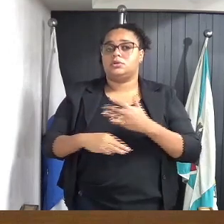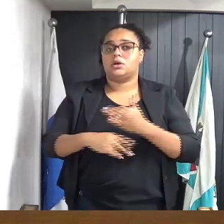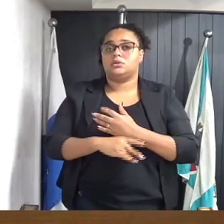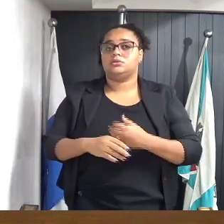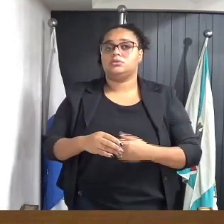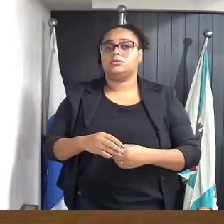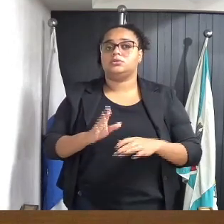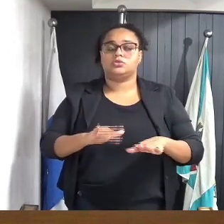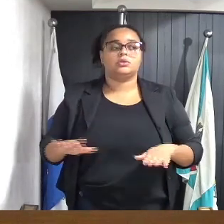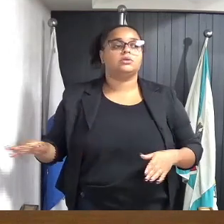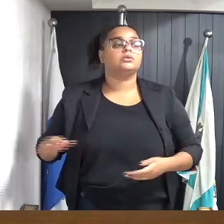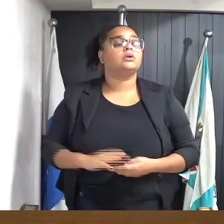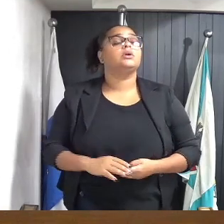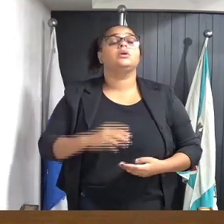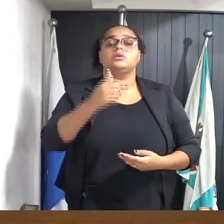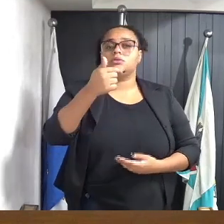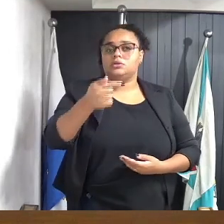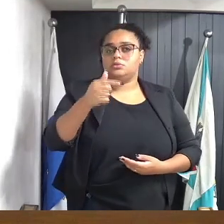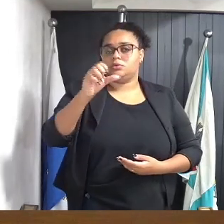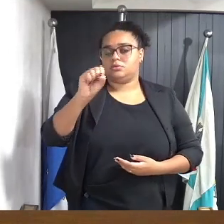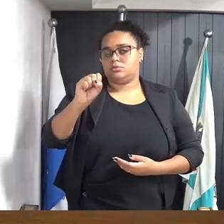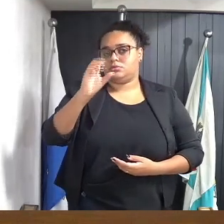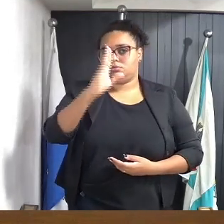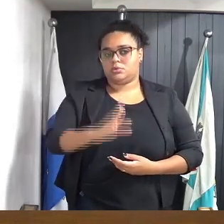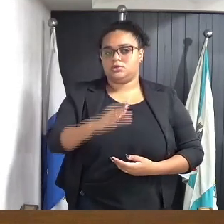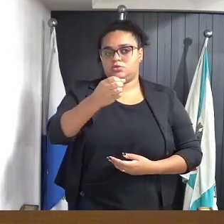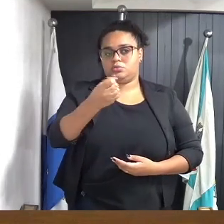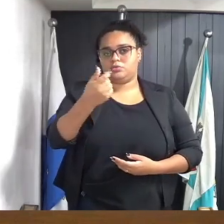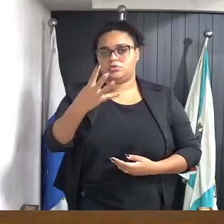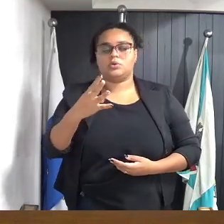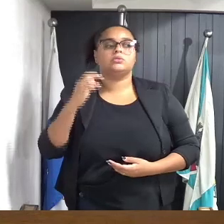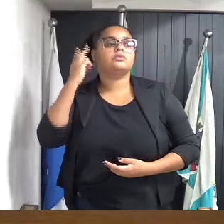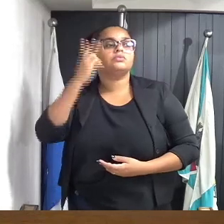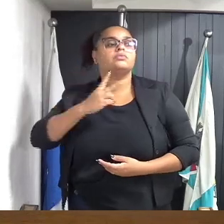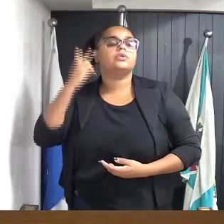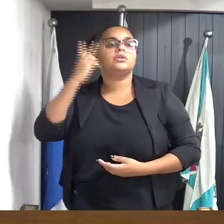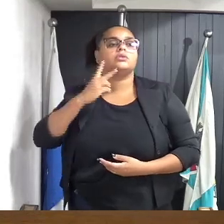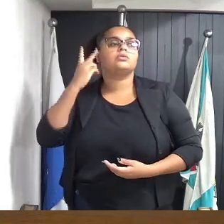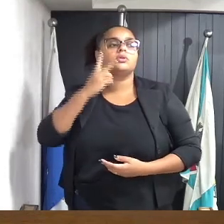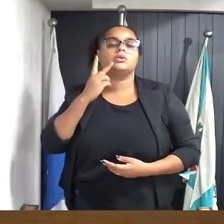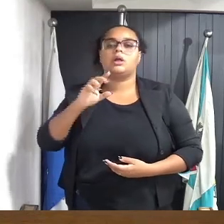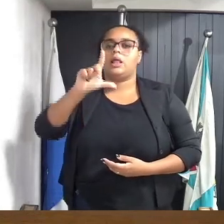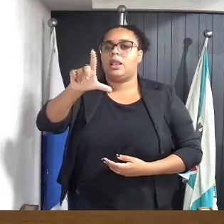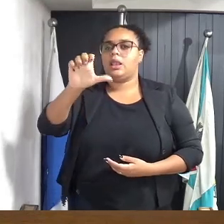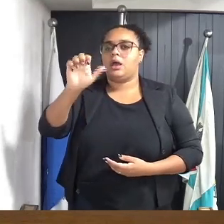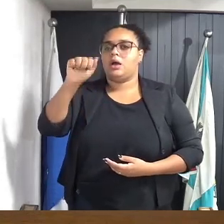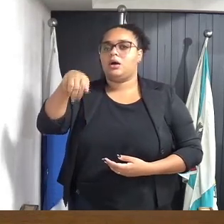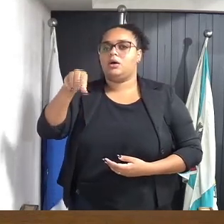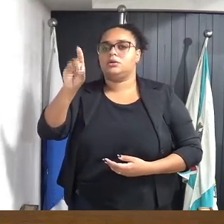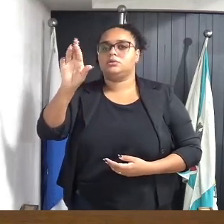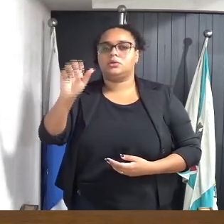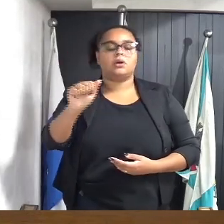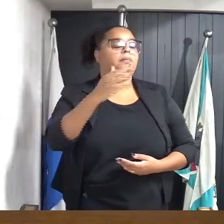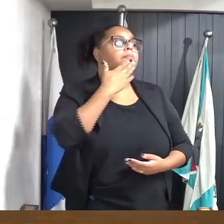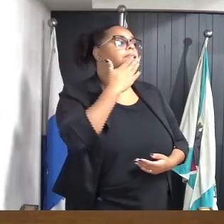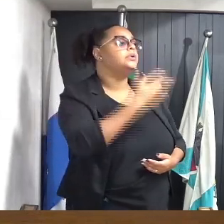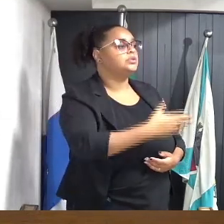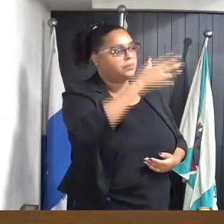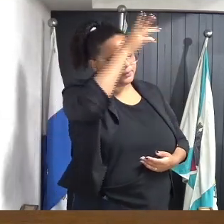município. Indicação número 7.800/2024, da excelentíssima senhora vereadora Fernanda Isabel da